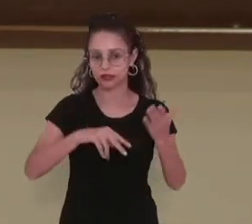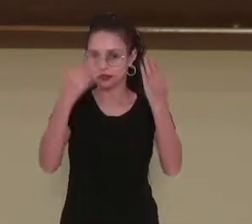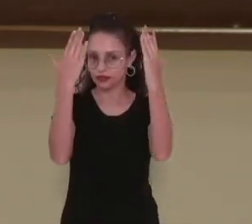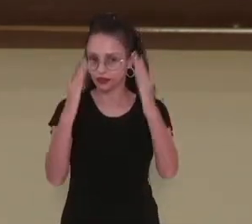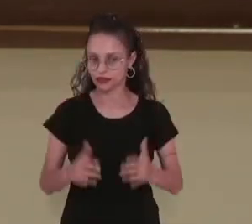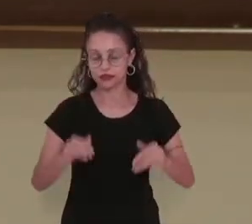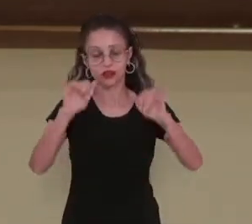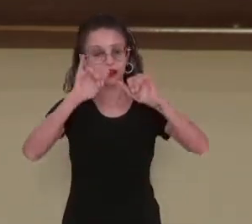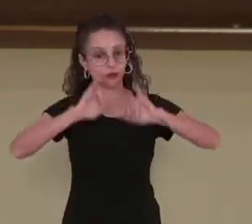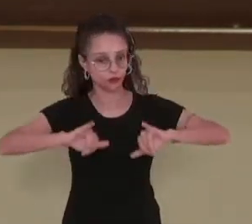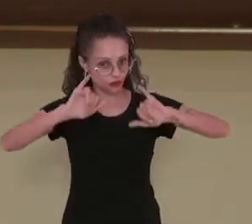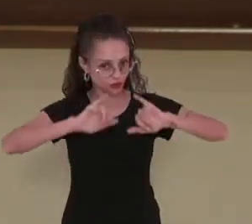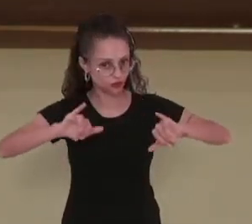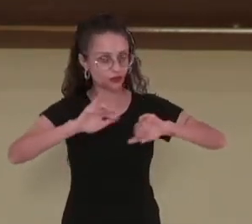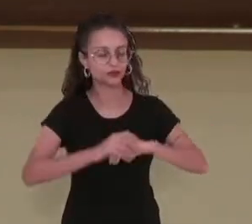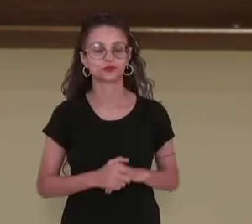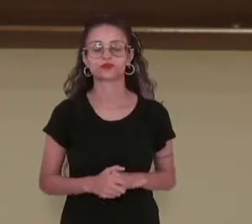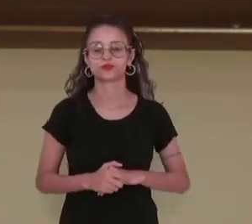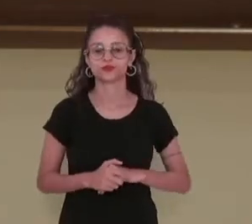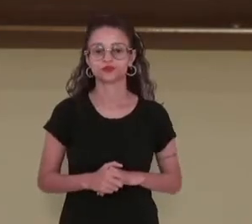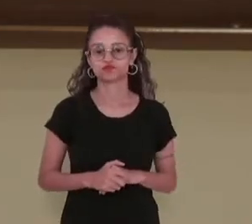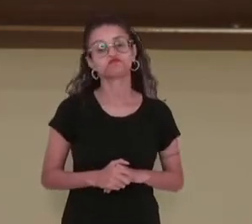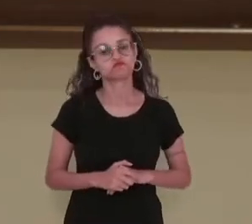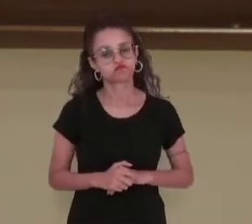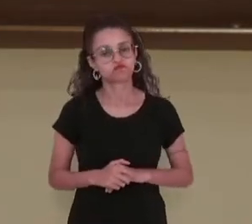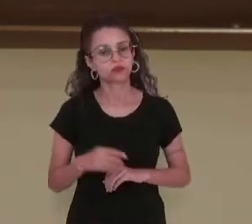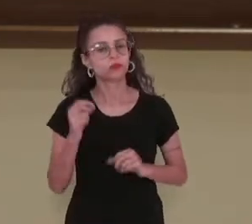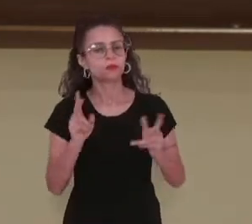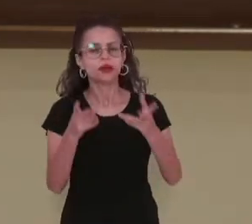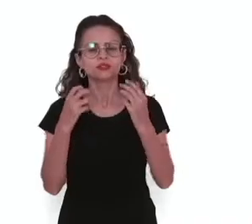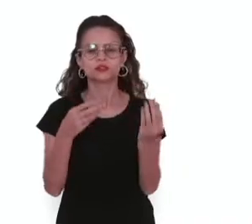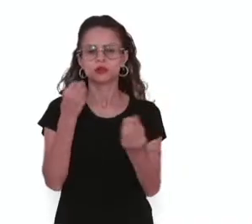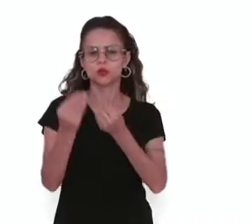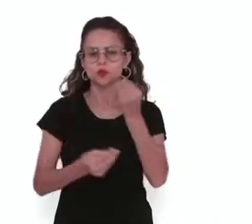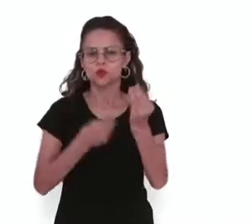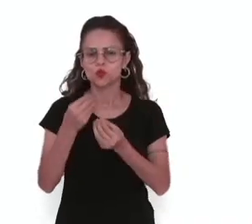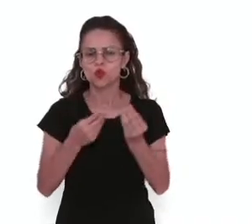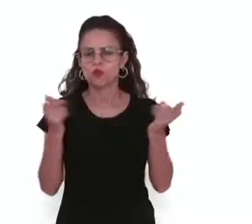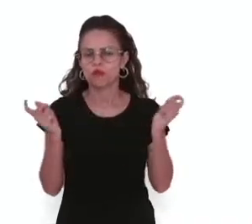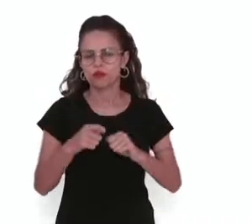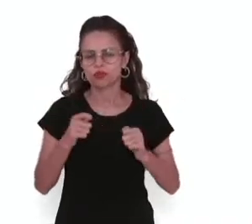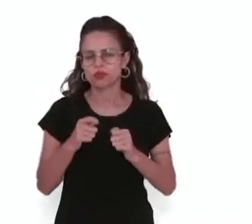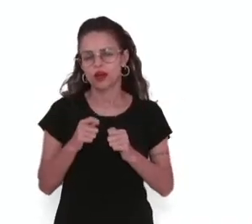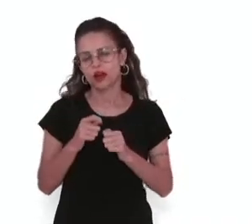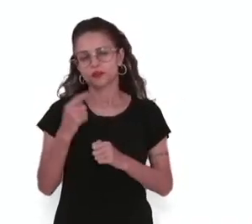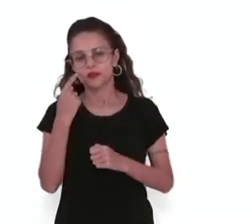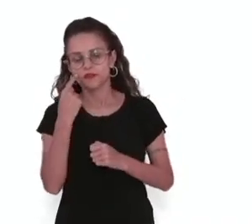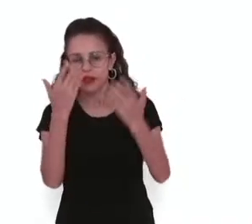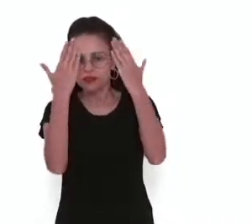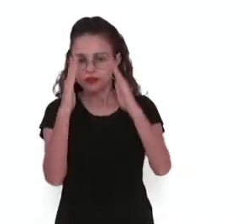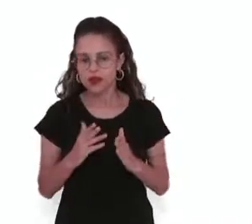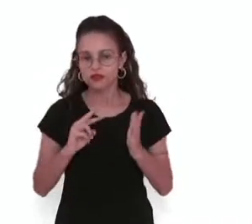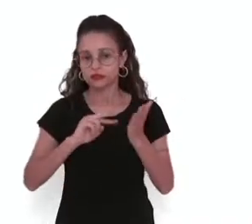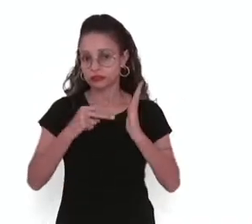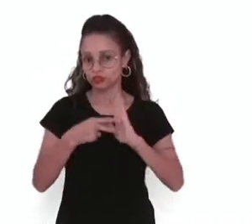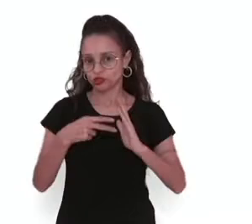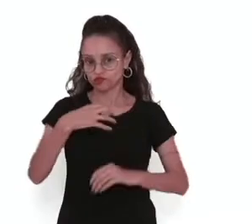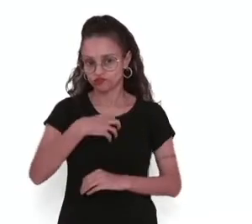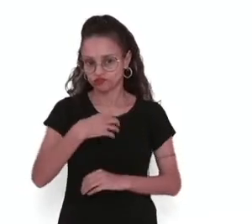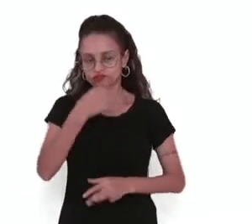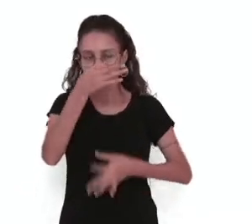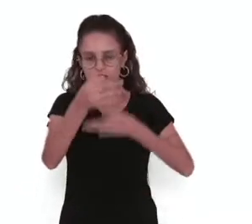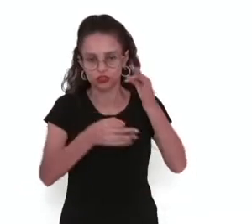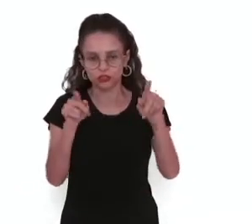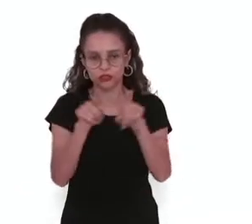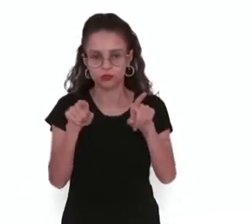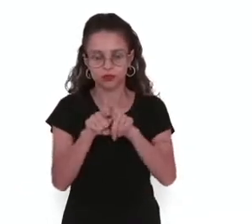o anúncio publicitário, ampliar as possibilidades de construção de sentidos e de análise crítica, reconhecer